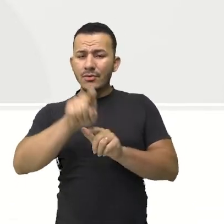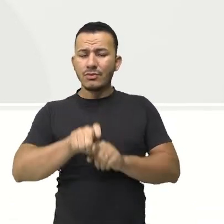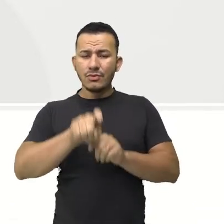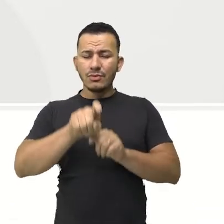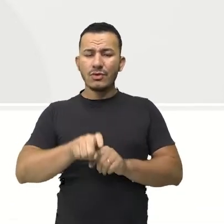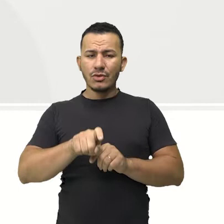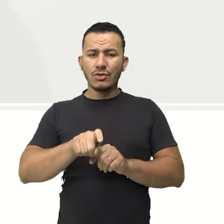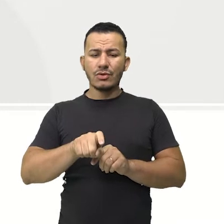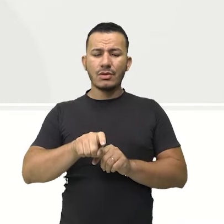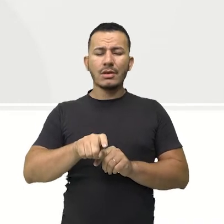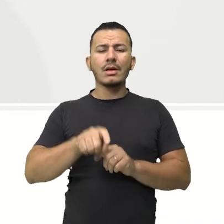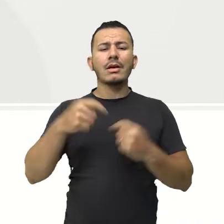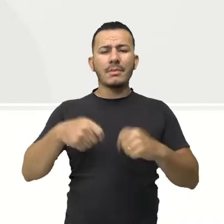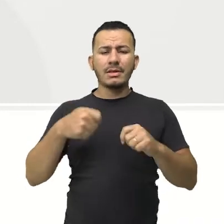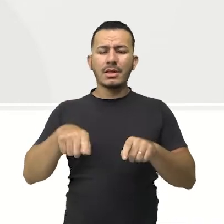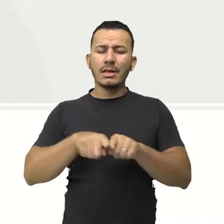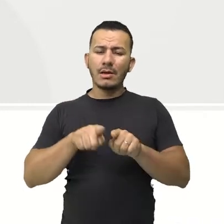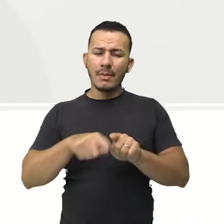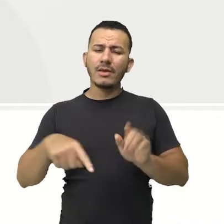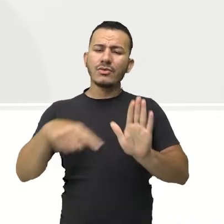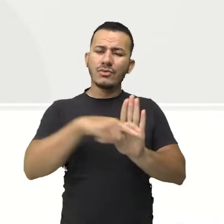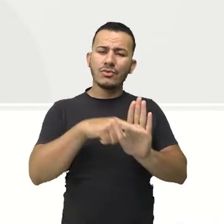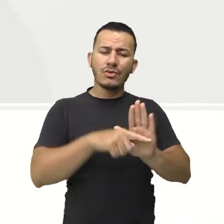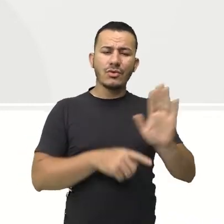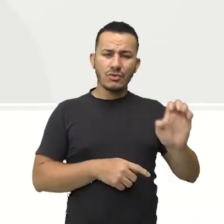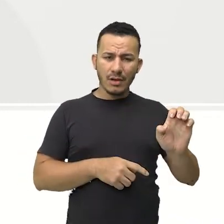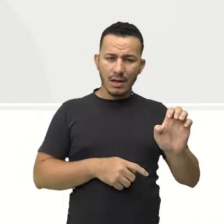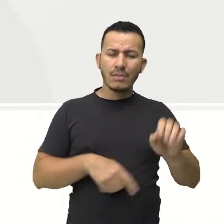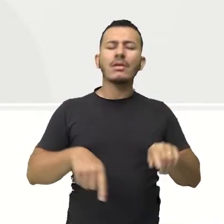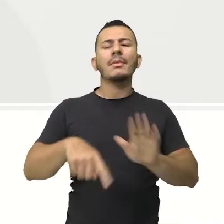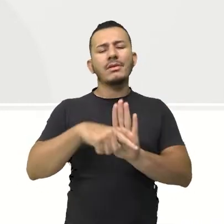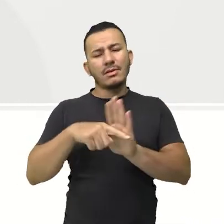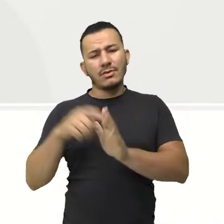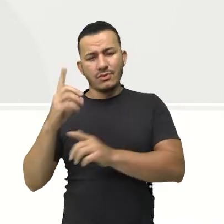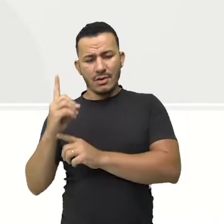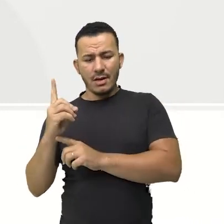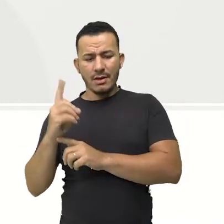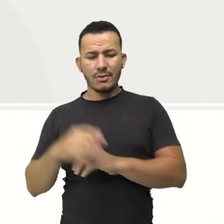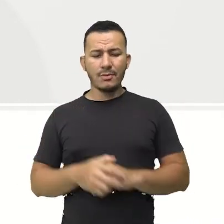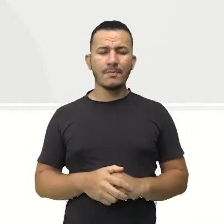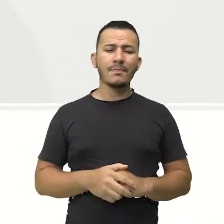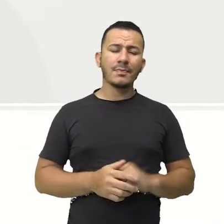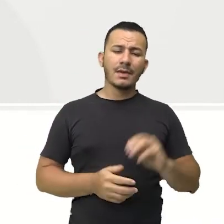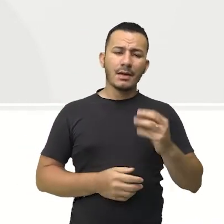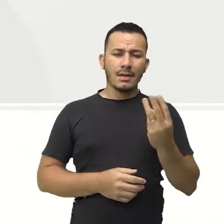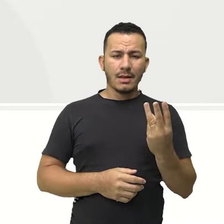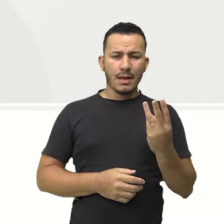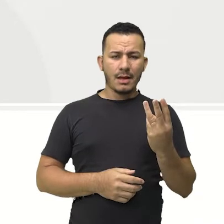do direito, eu também tenho que subtrair x do lado esquerdo. Então, 3 menos x, ó,